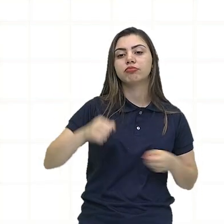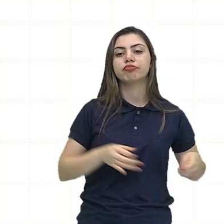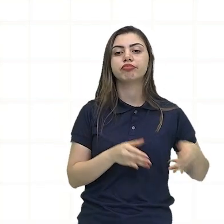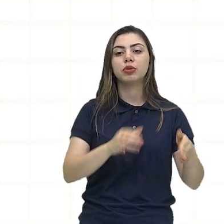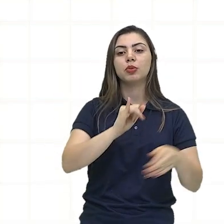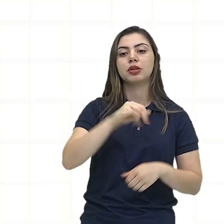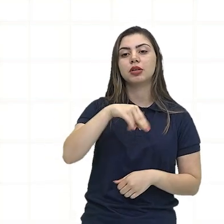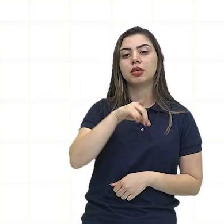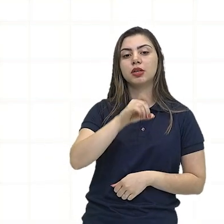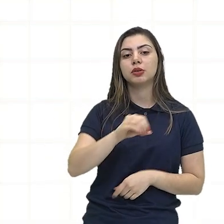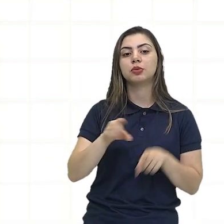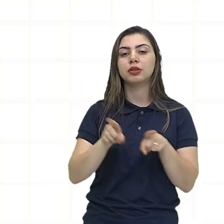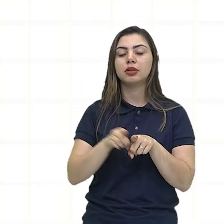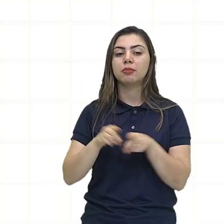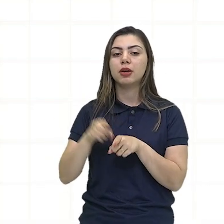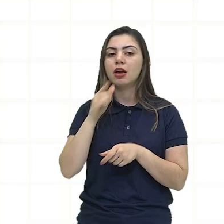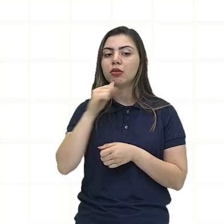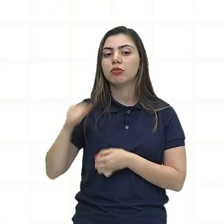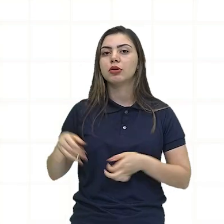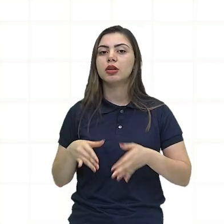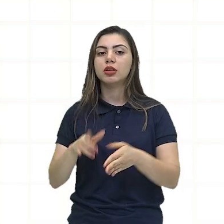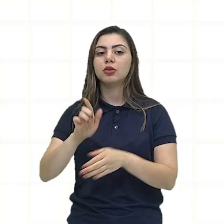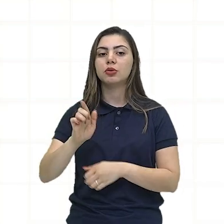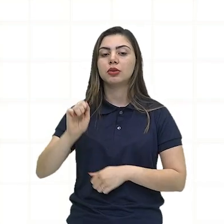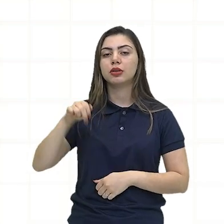rio Ganges, a